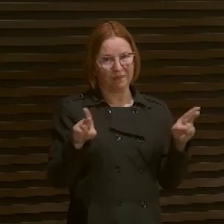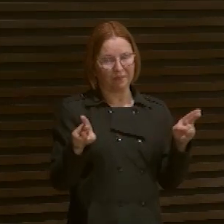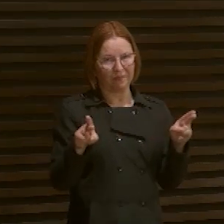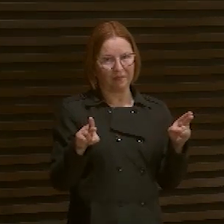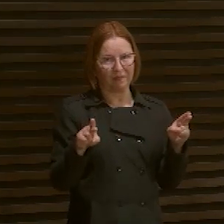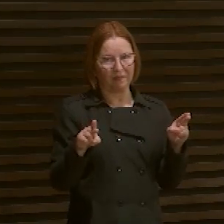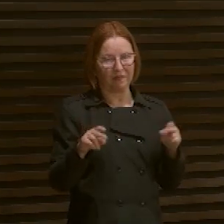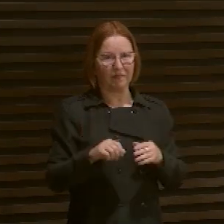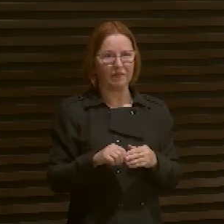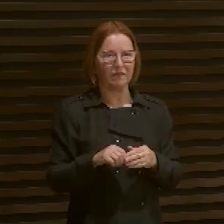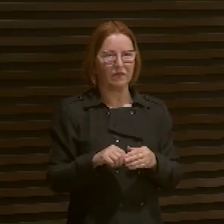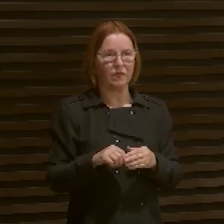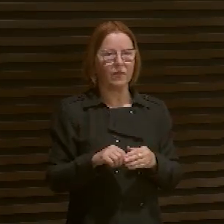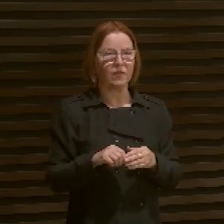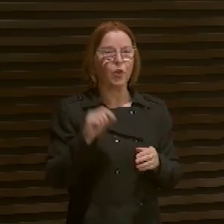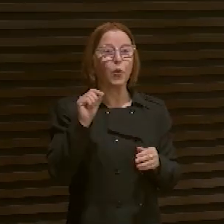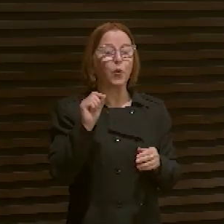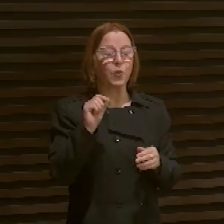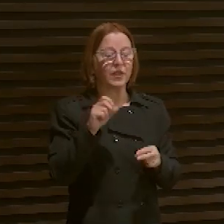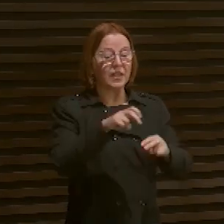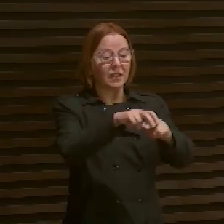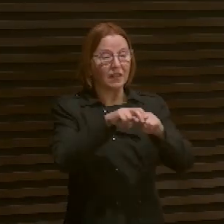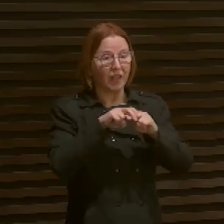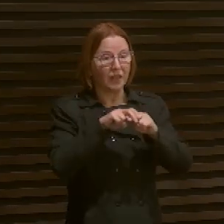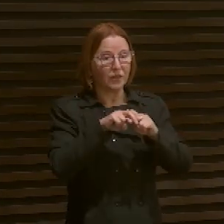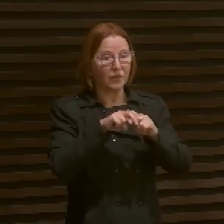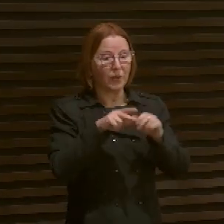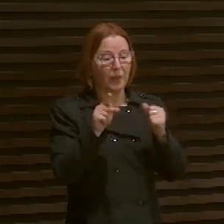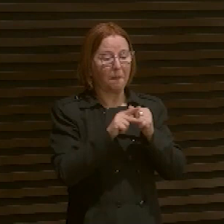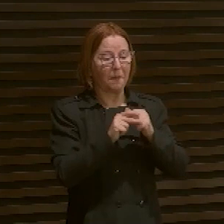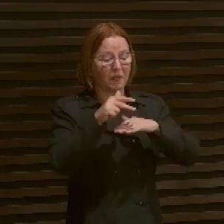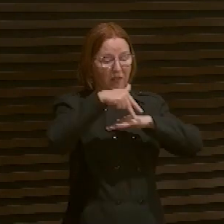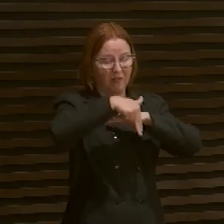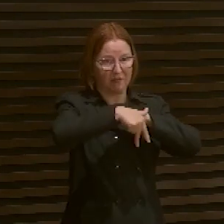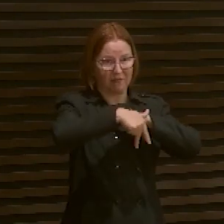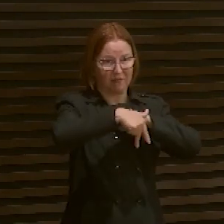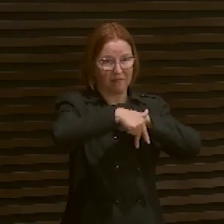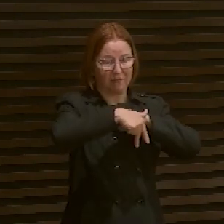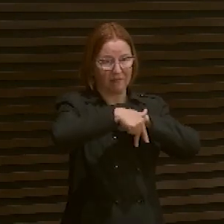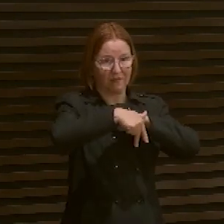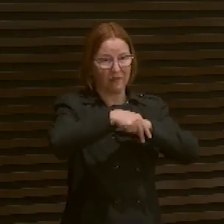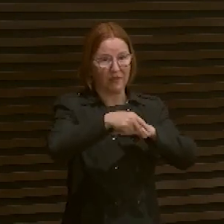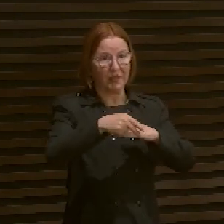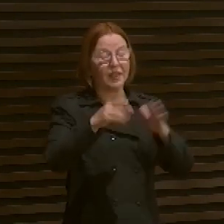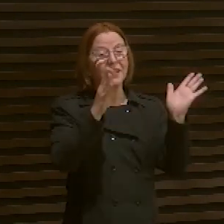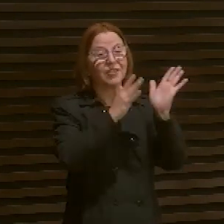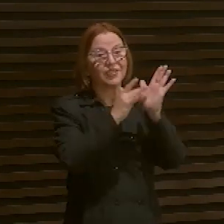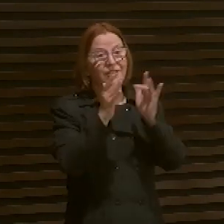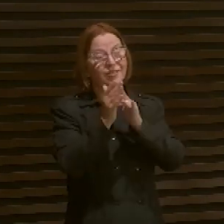Quem fez Pedro afundar, ou quem permitiu que Pedro afundasse, era o mesmo que antes o sustentara.